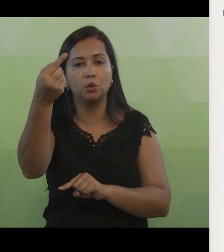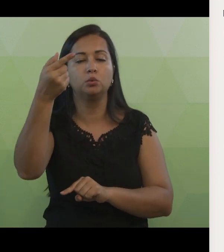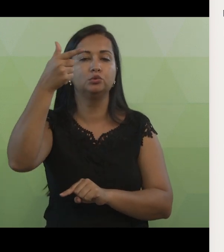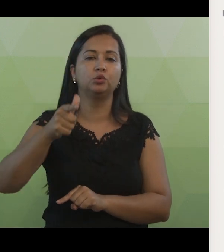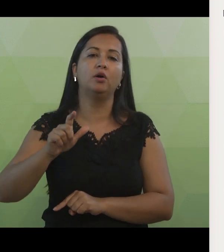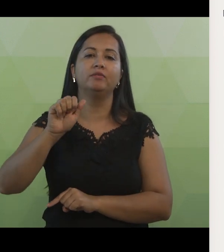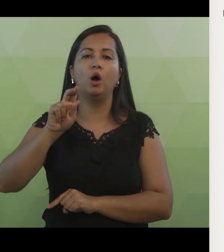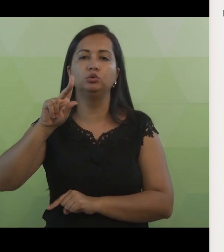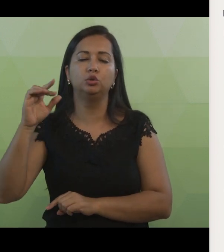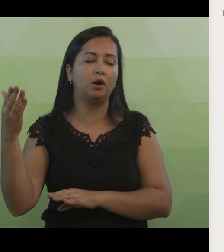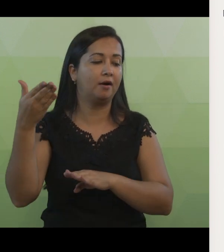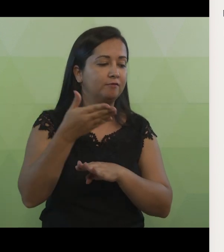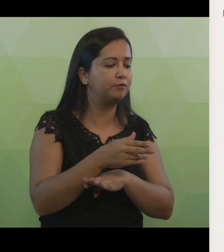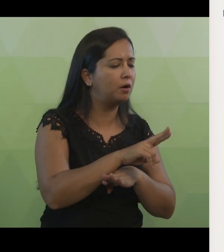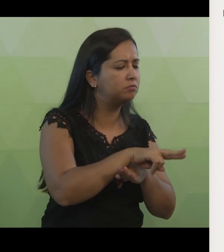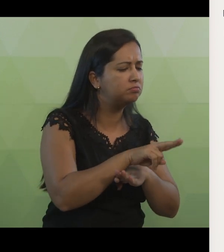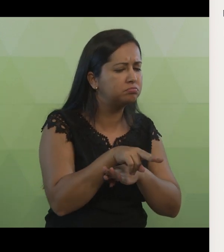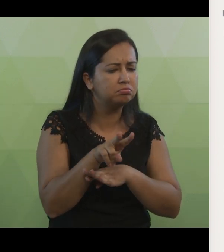a ser feitas.